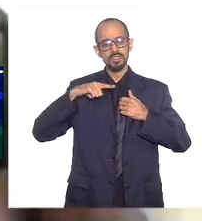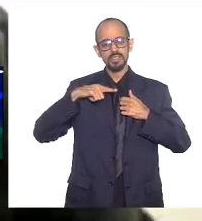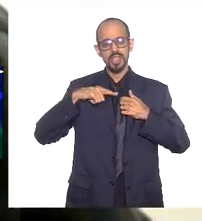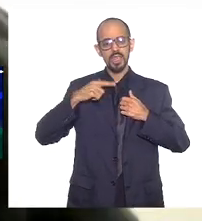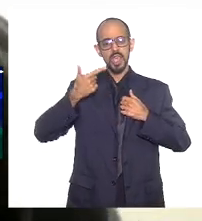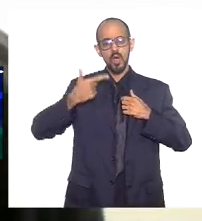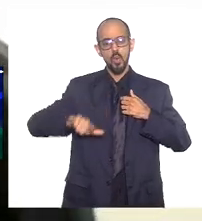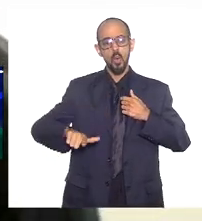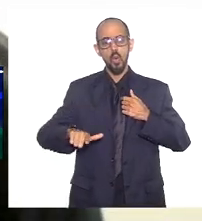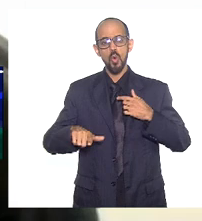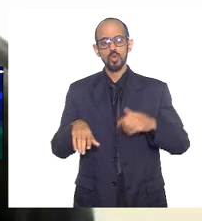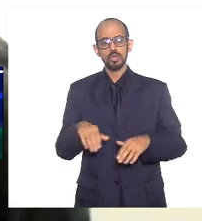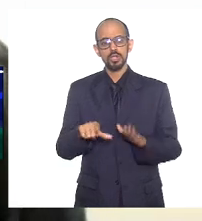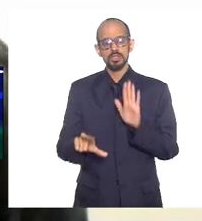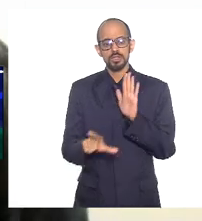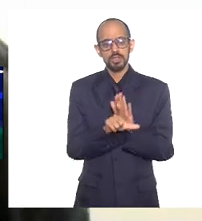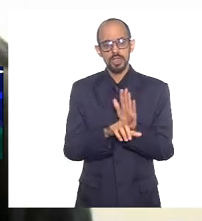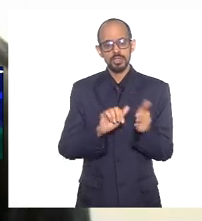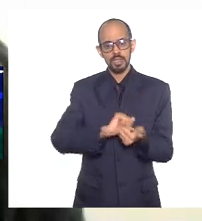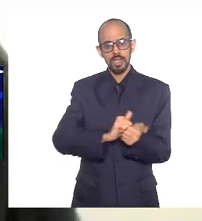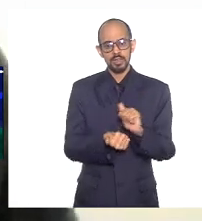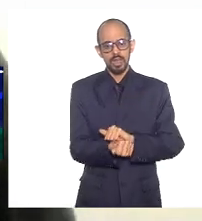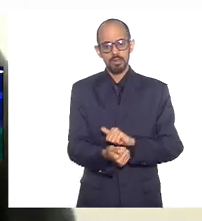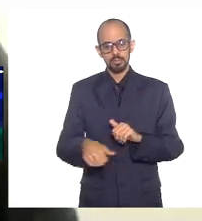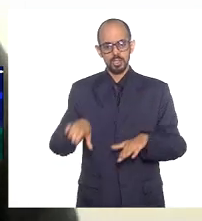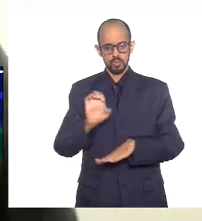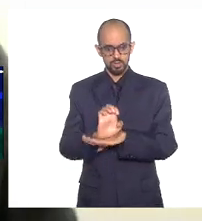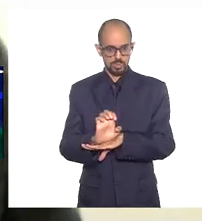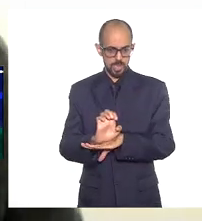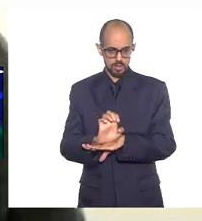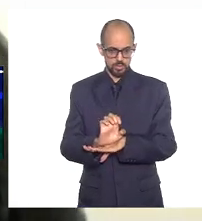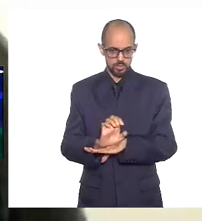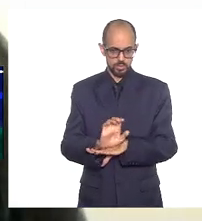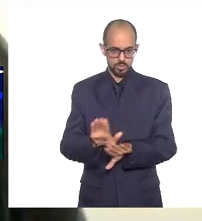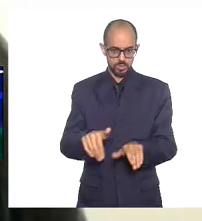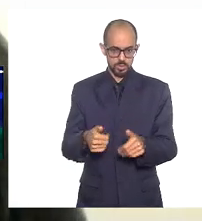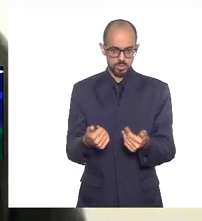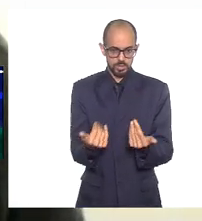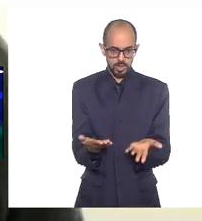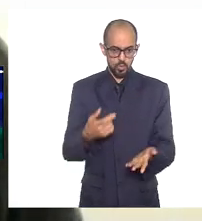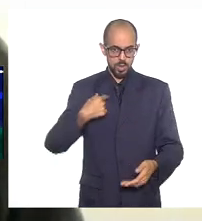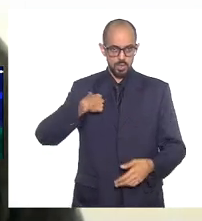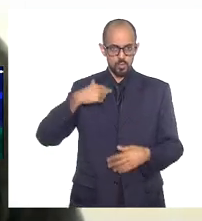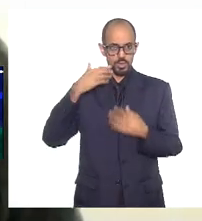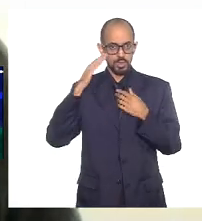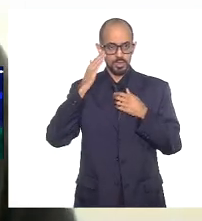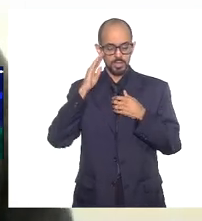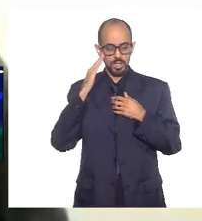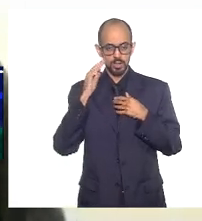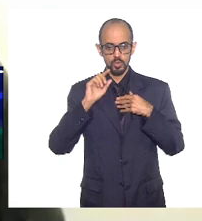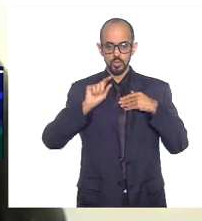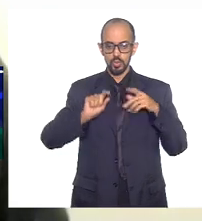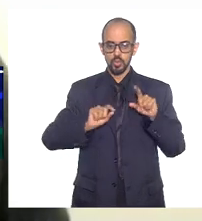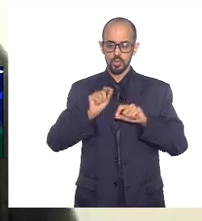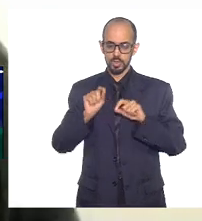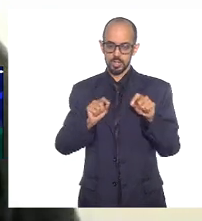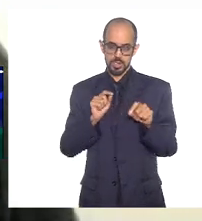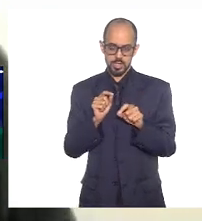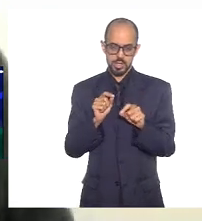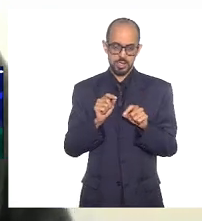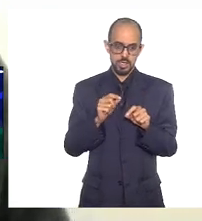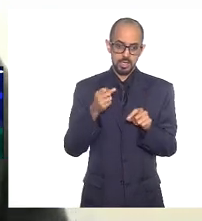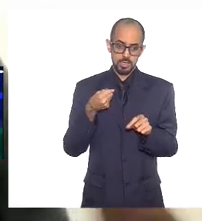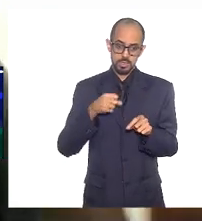a Maria da Penha e fazem adaptações estaduais. Então, eu entendo, Sérgio Fernandes, que, havendo lei